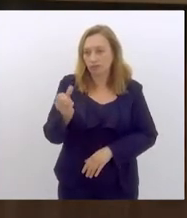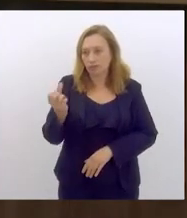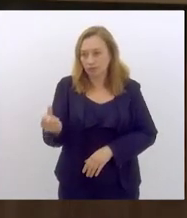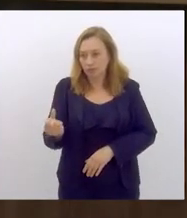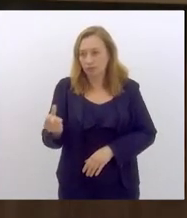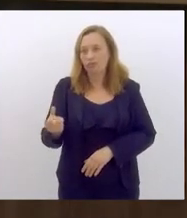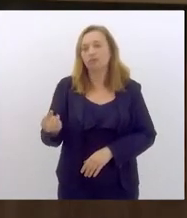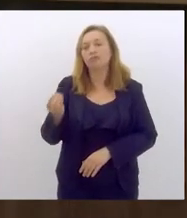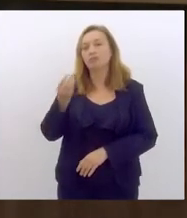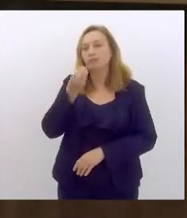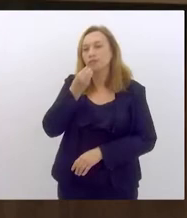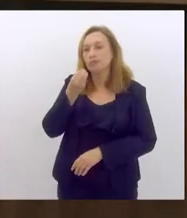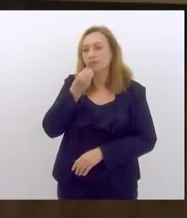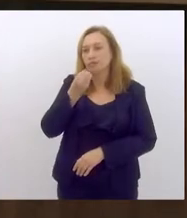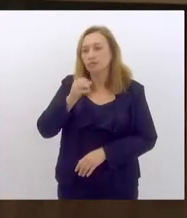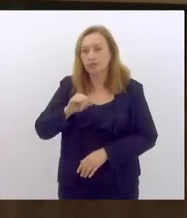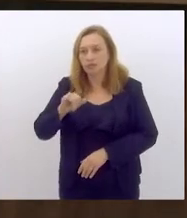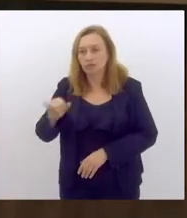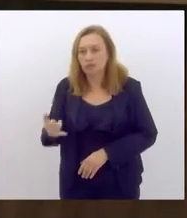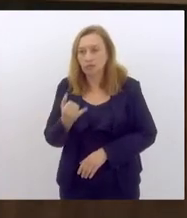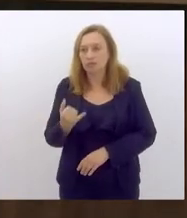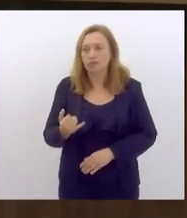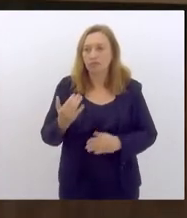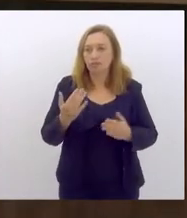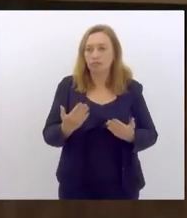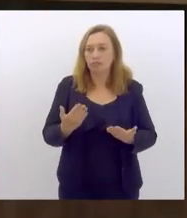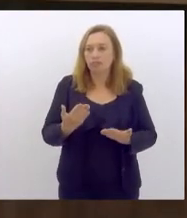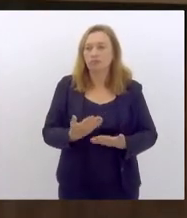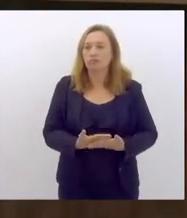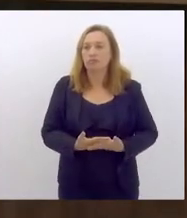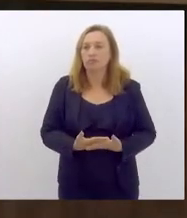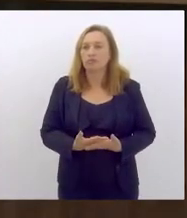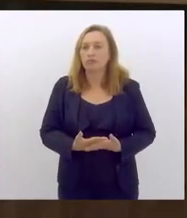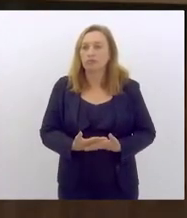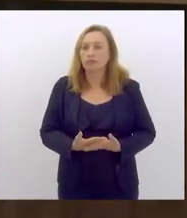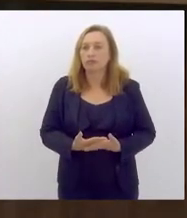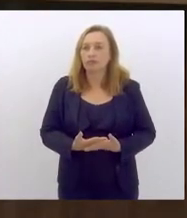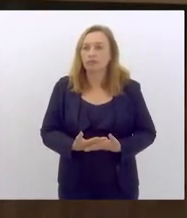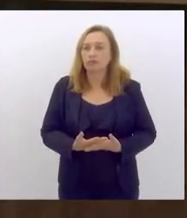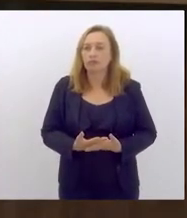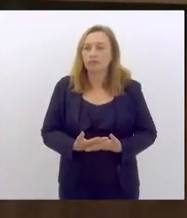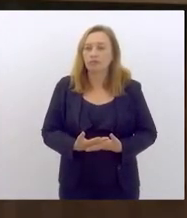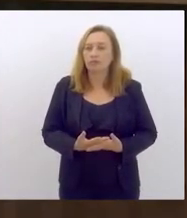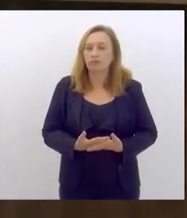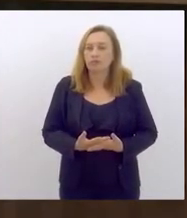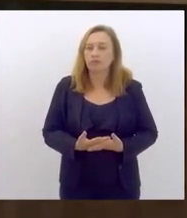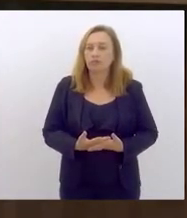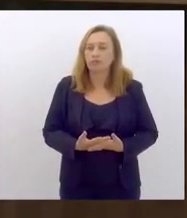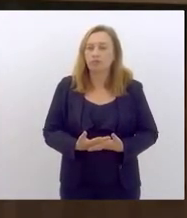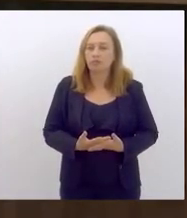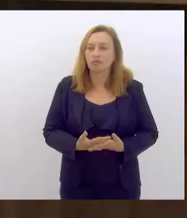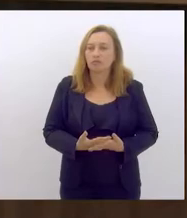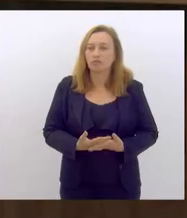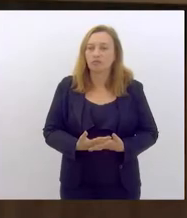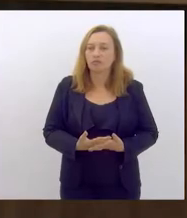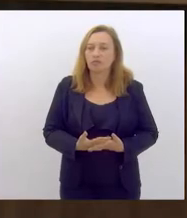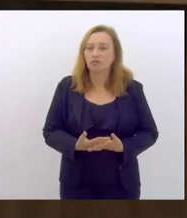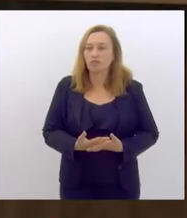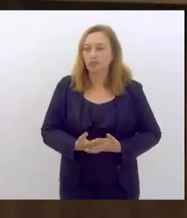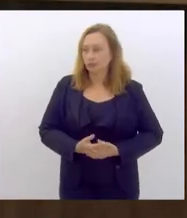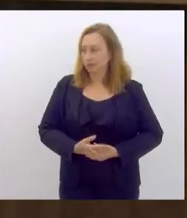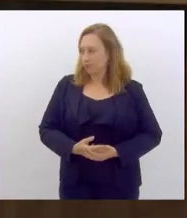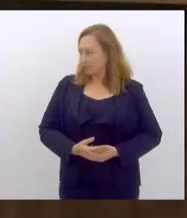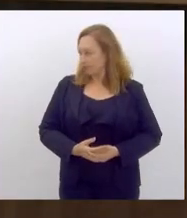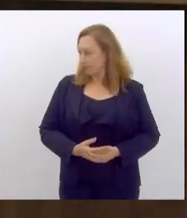a oportunidade, apresento o protesto de estima e distinta